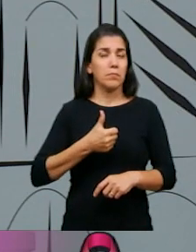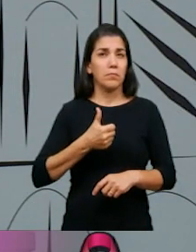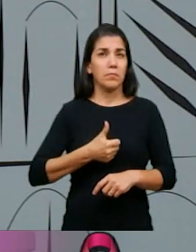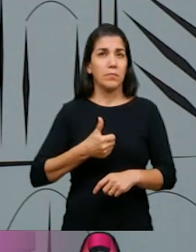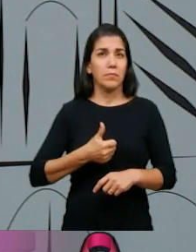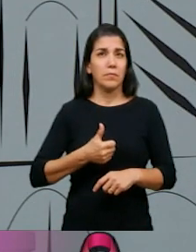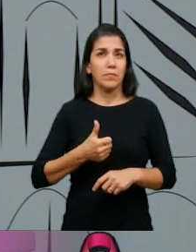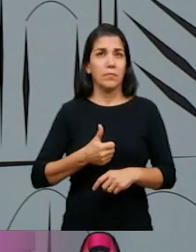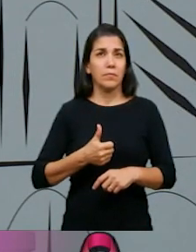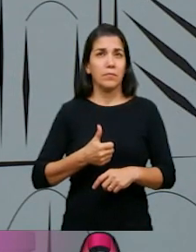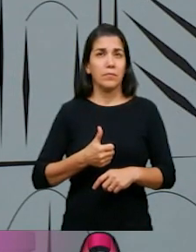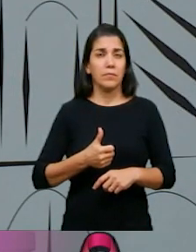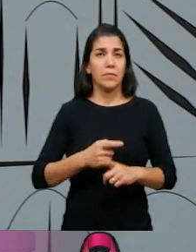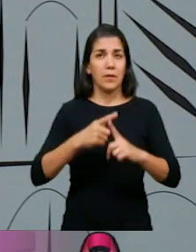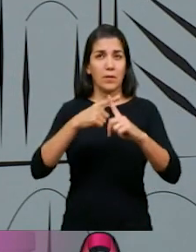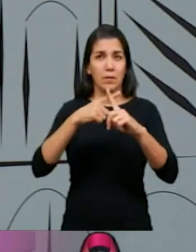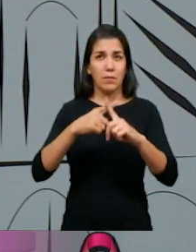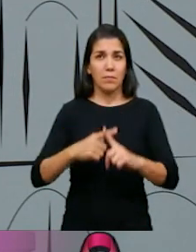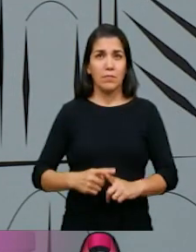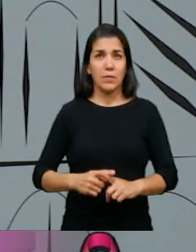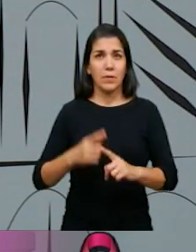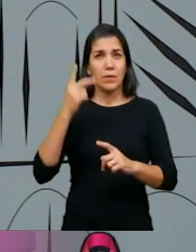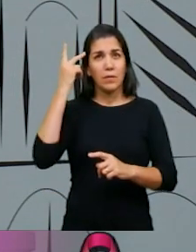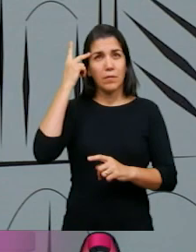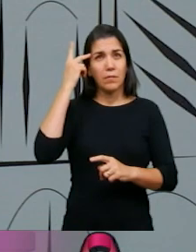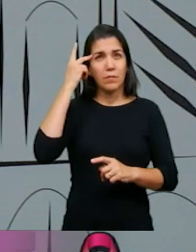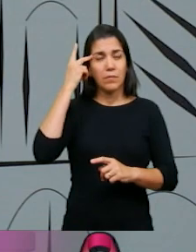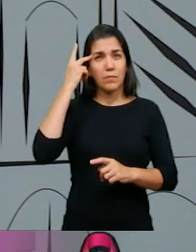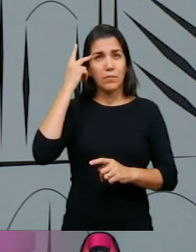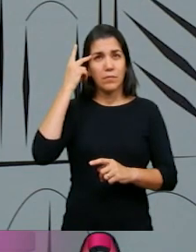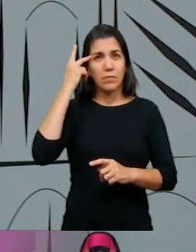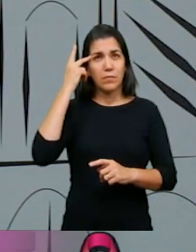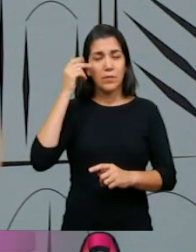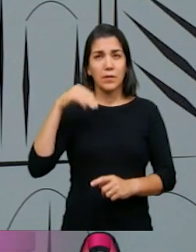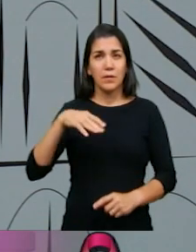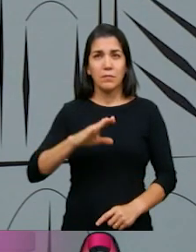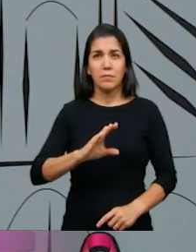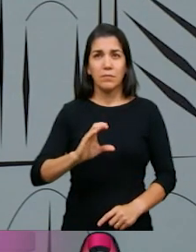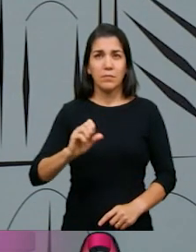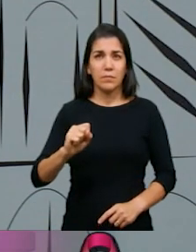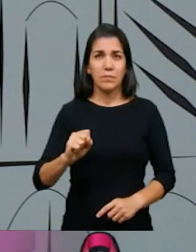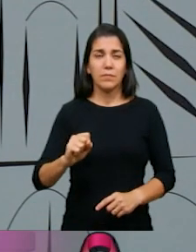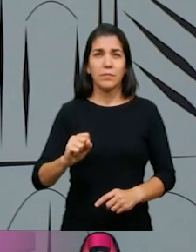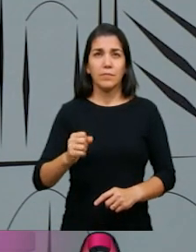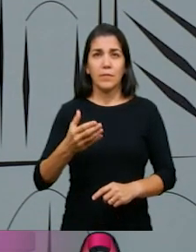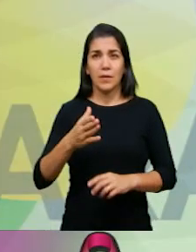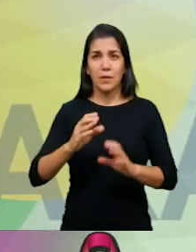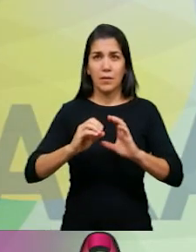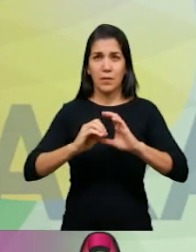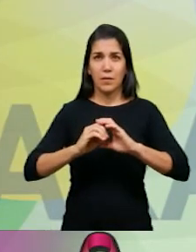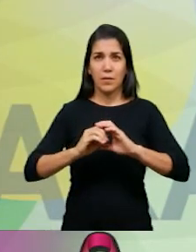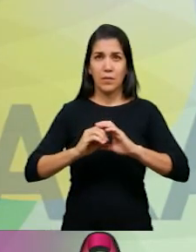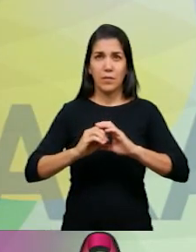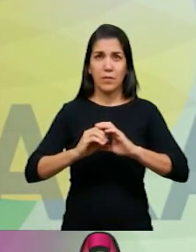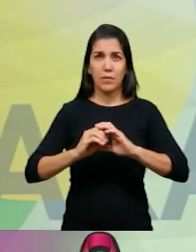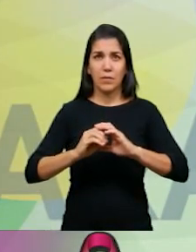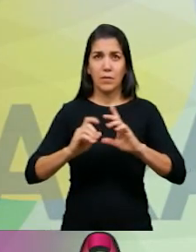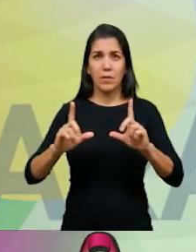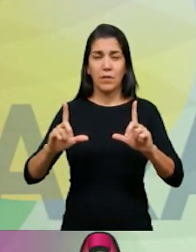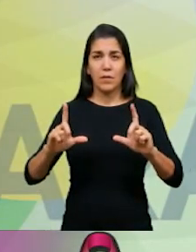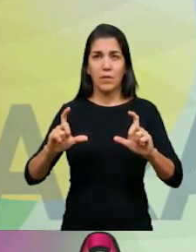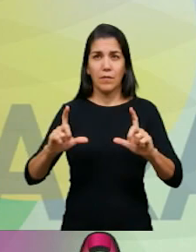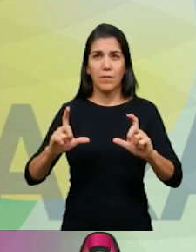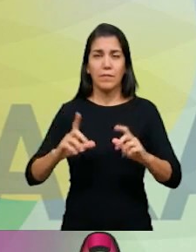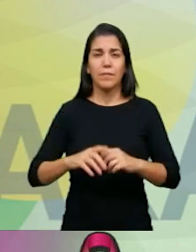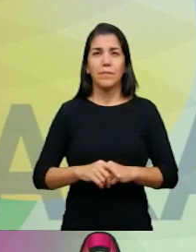final regional do Circuito Paulista de Batalha de MCs. Eu peço para a TV Câmara que transmita as